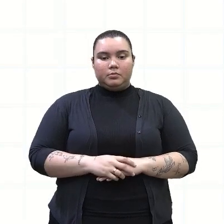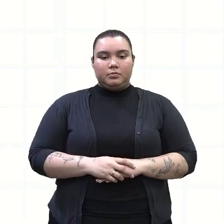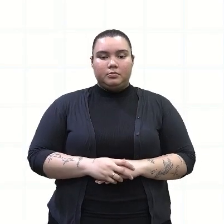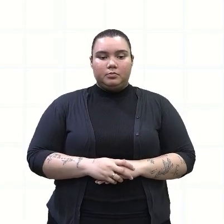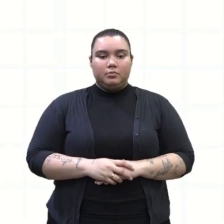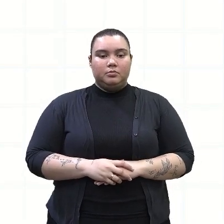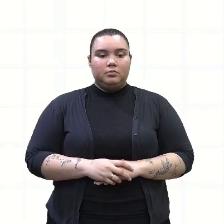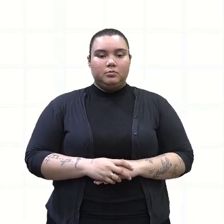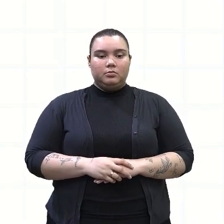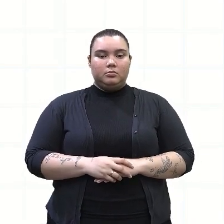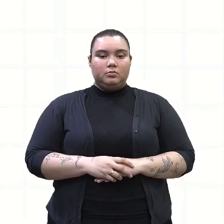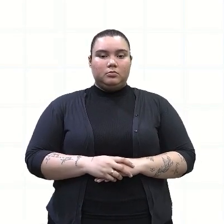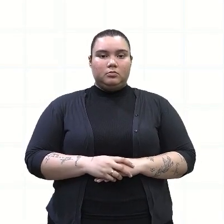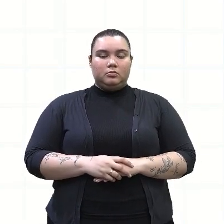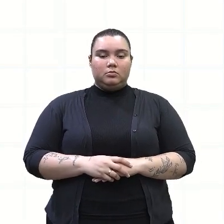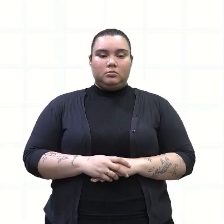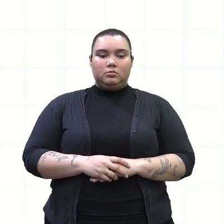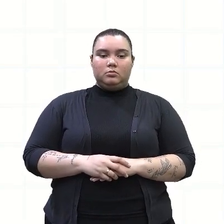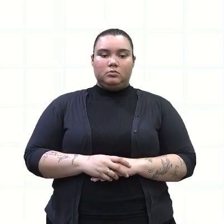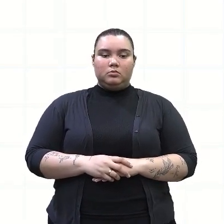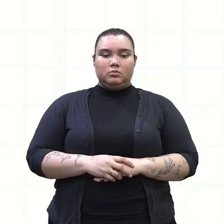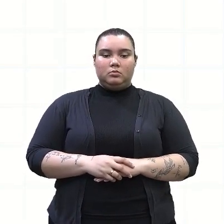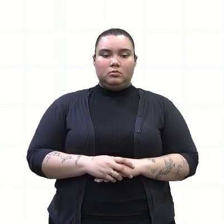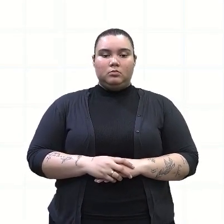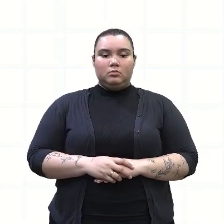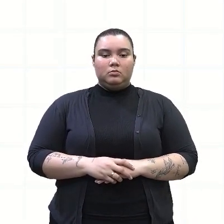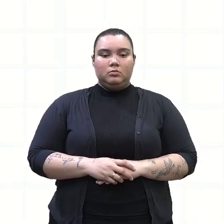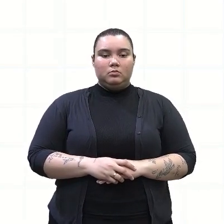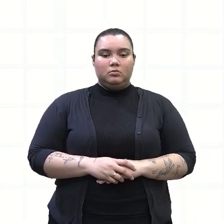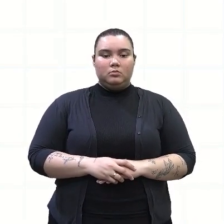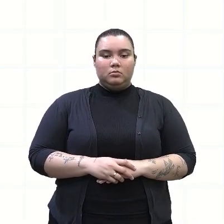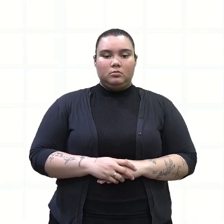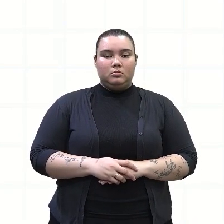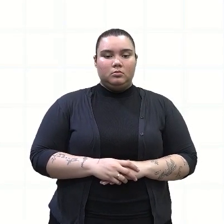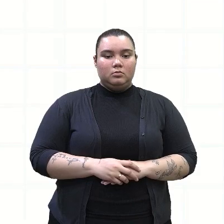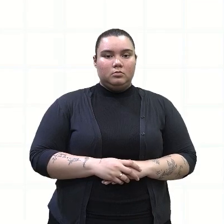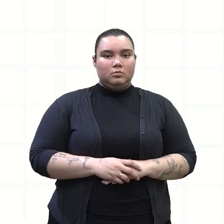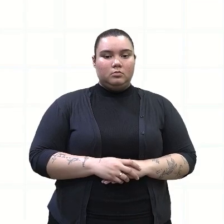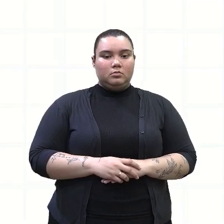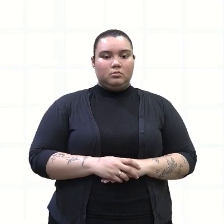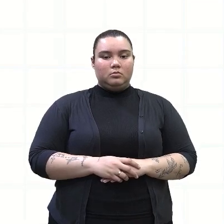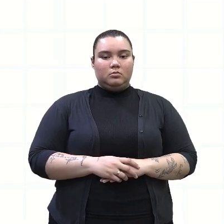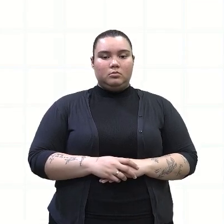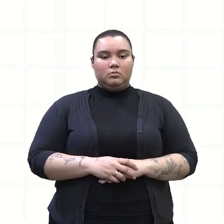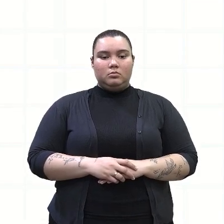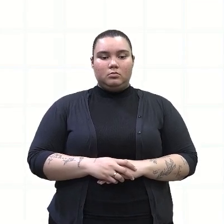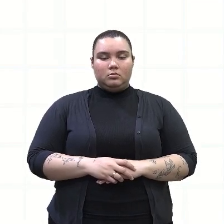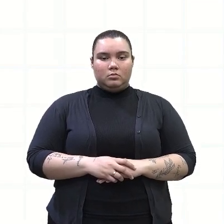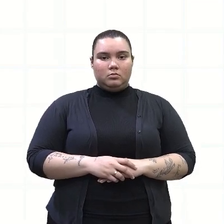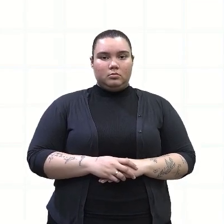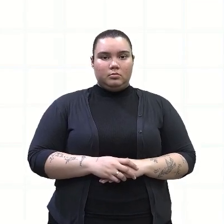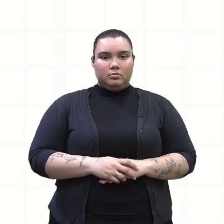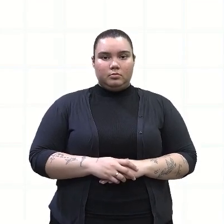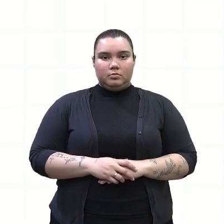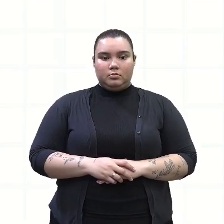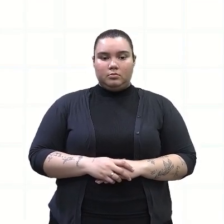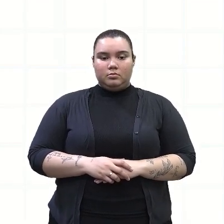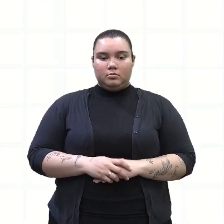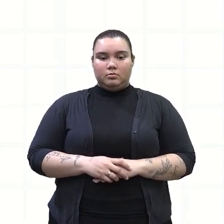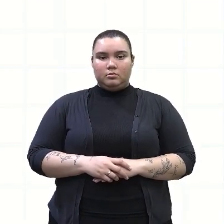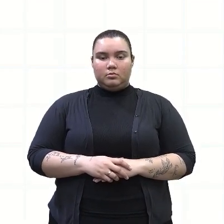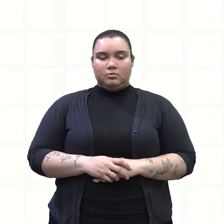Making Tommy more than 30 centimeters taller than the average